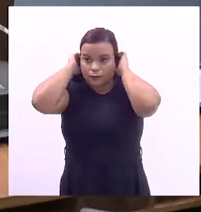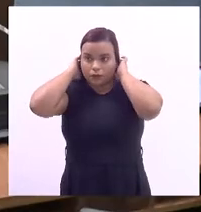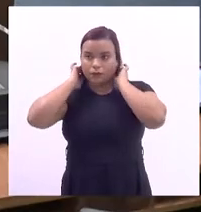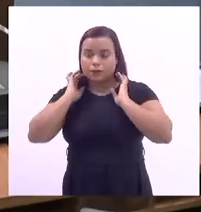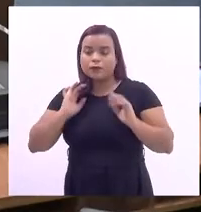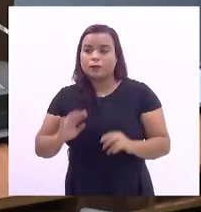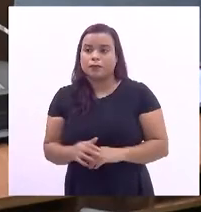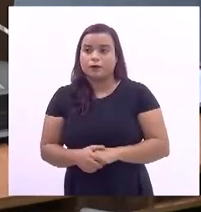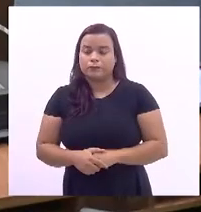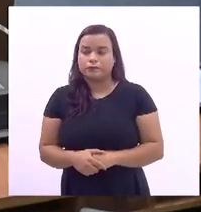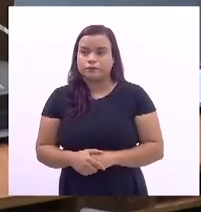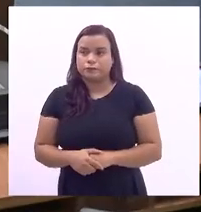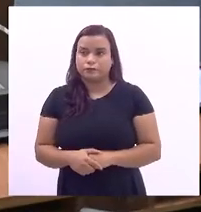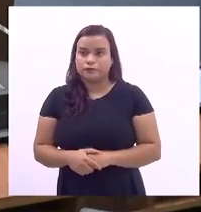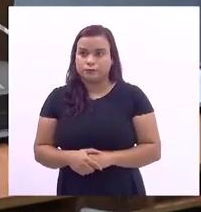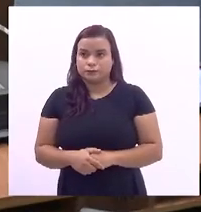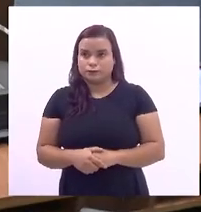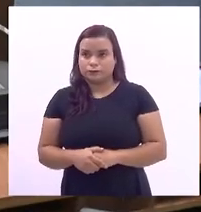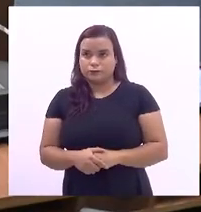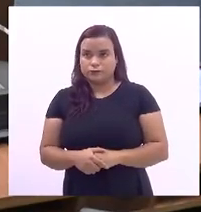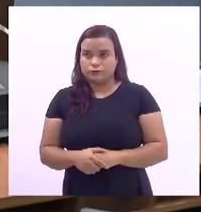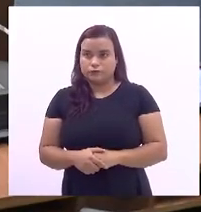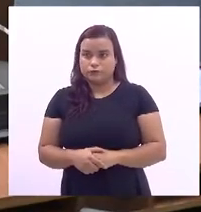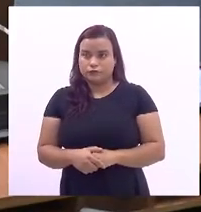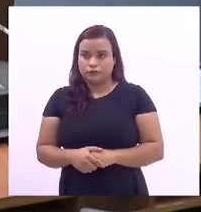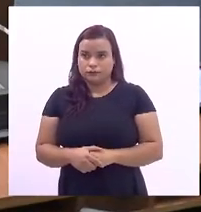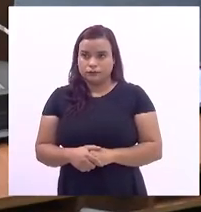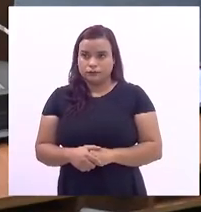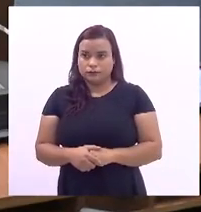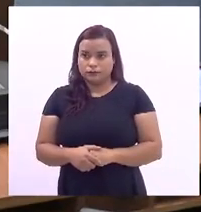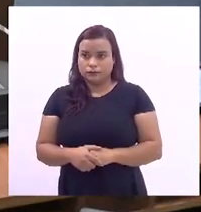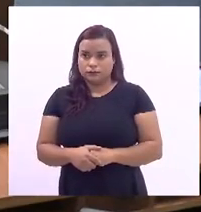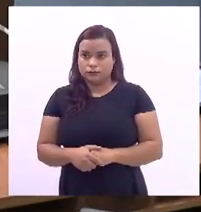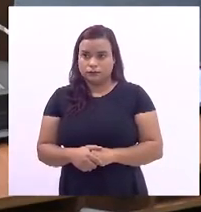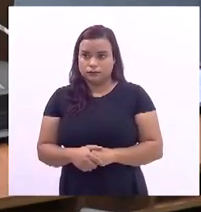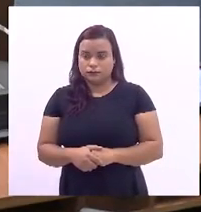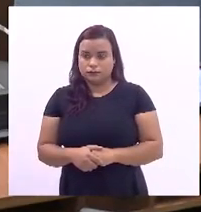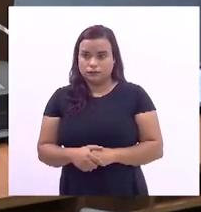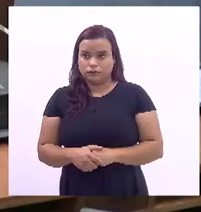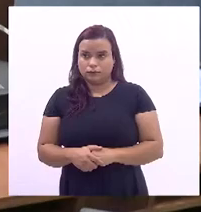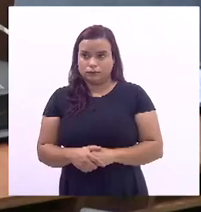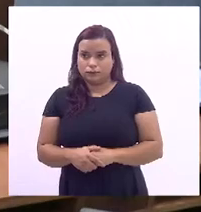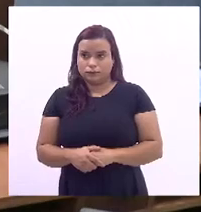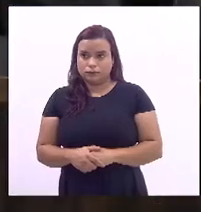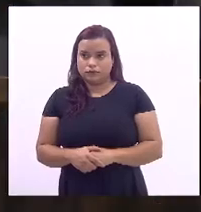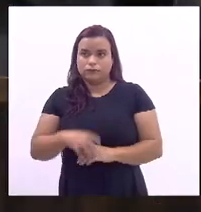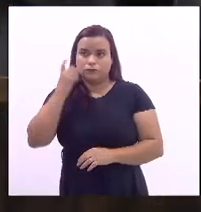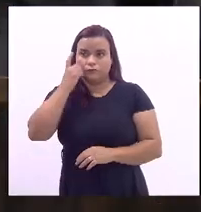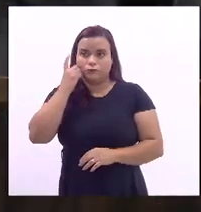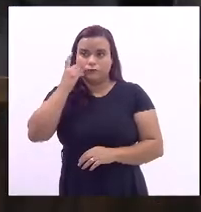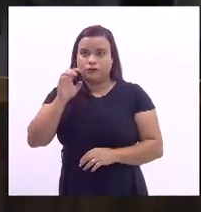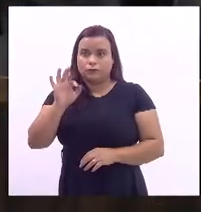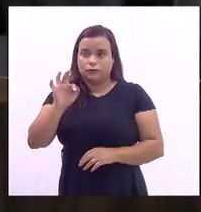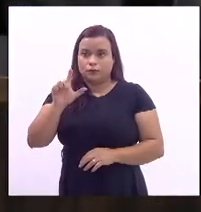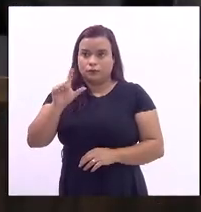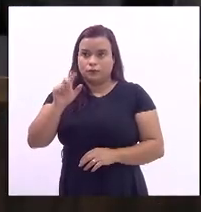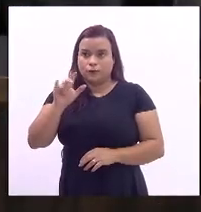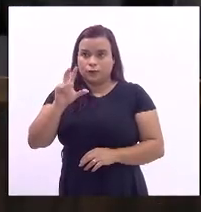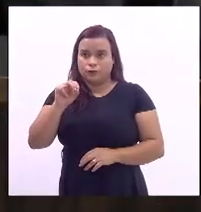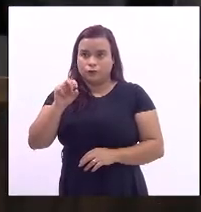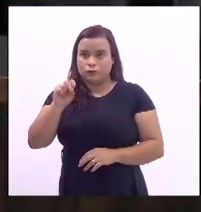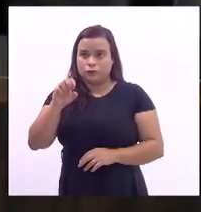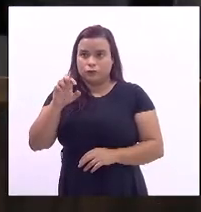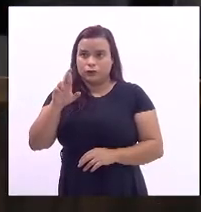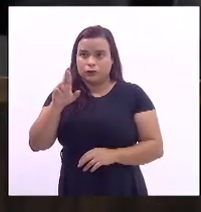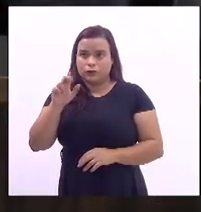E aí G1 E aí a capital do Flávio Serafim